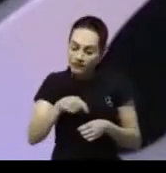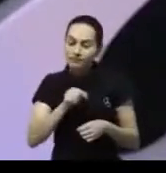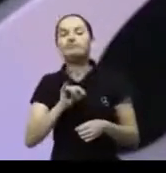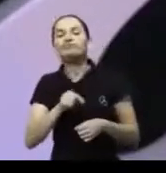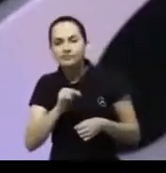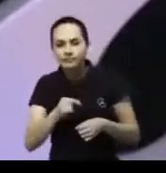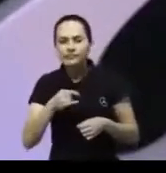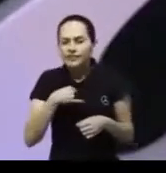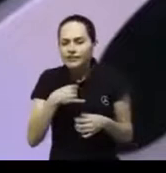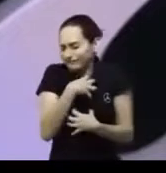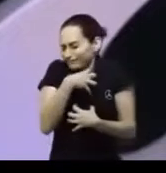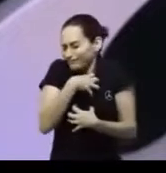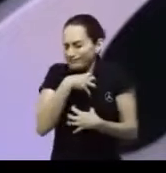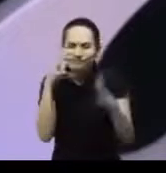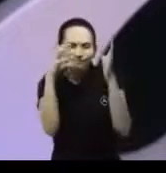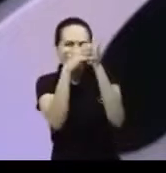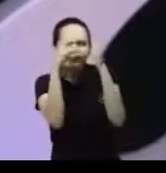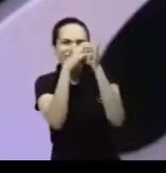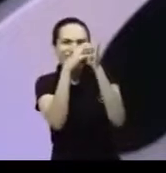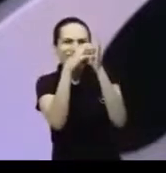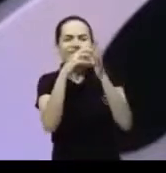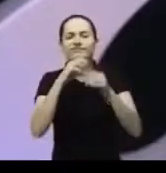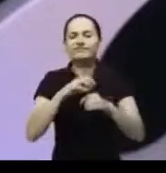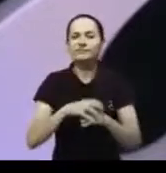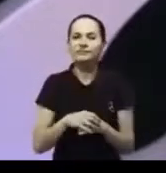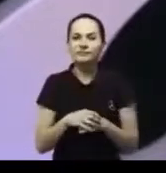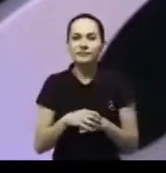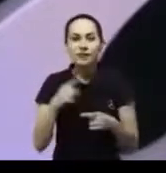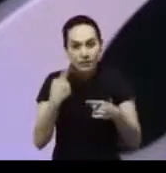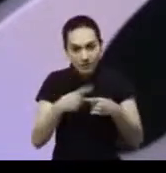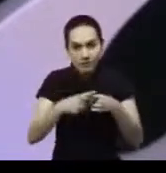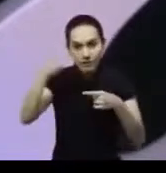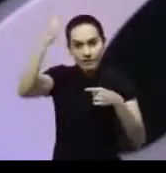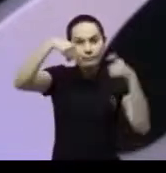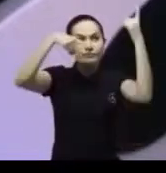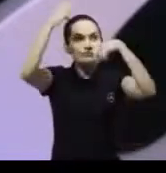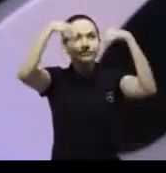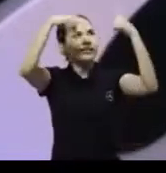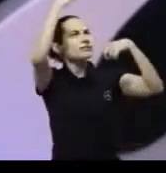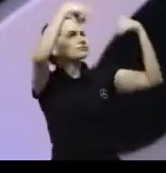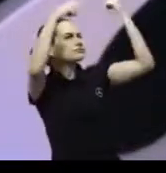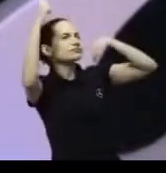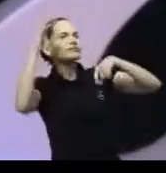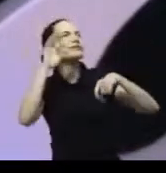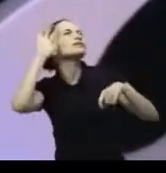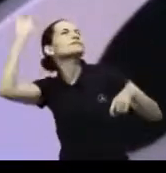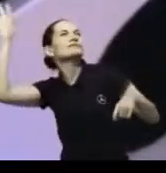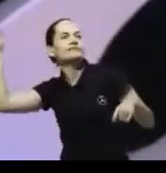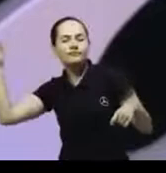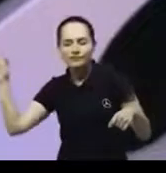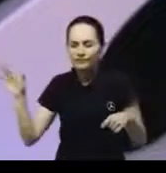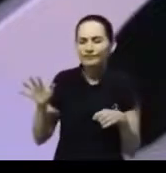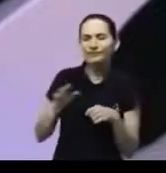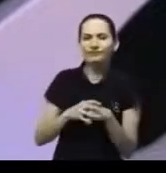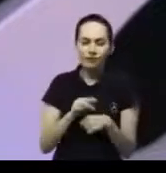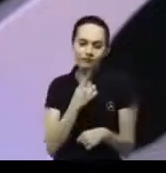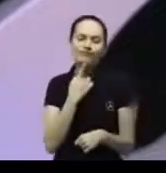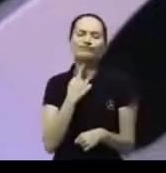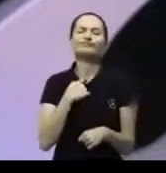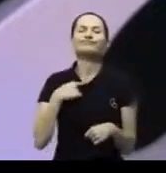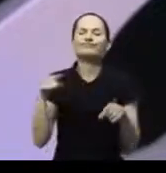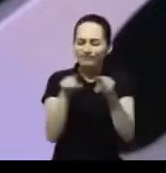isso que sentimos diante desse ícone de excelência porque essa estrela ilumina sonhos e faz brilhar